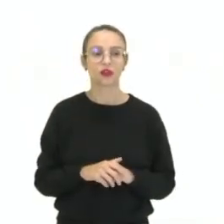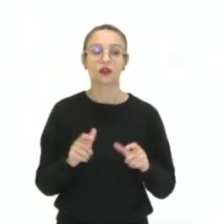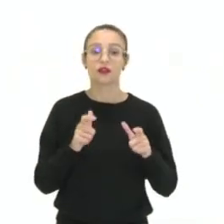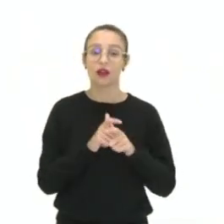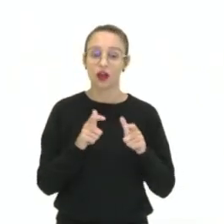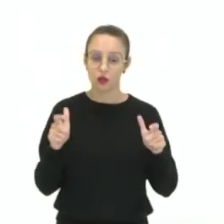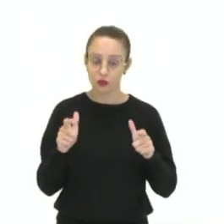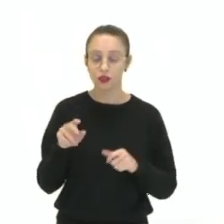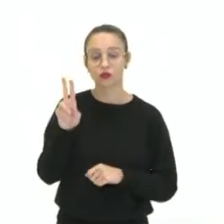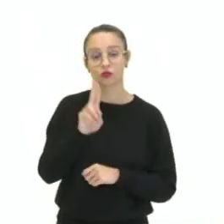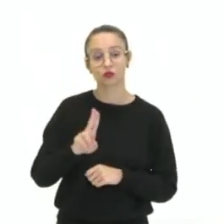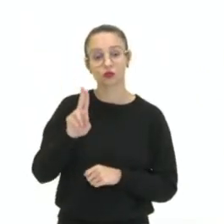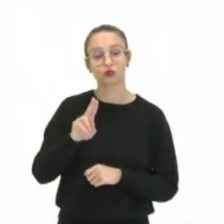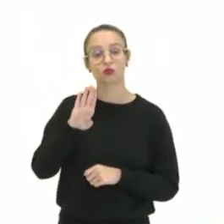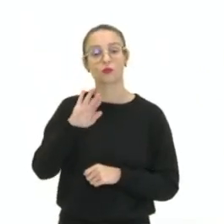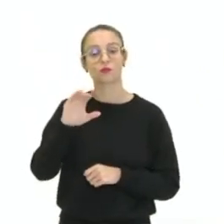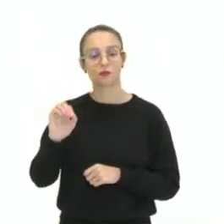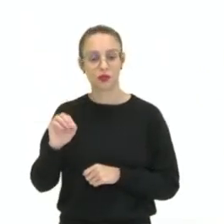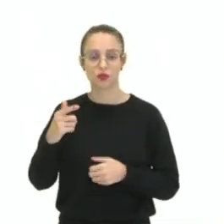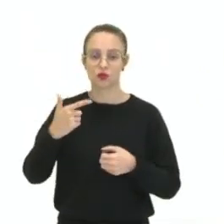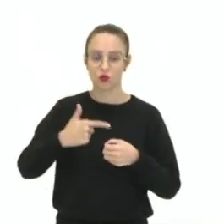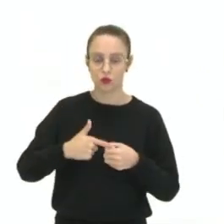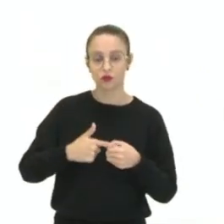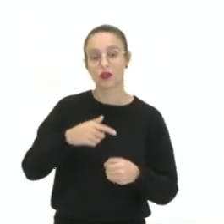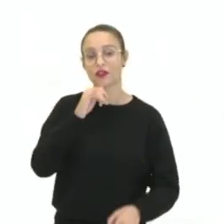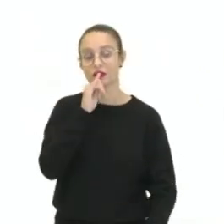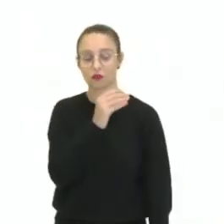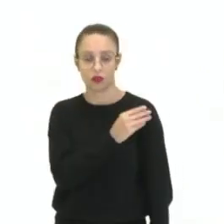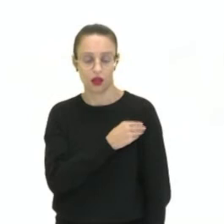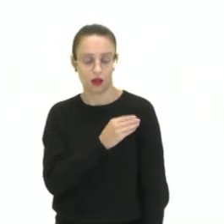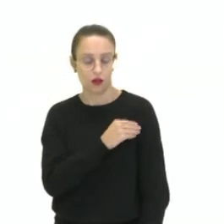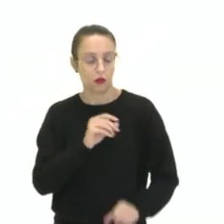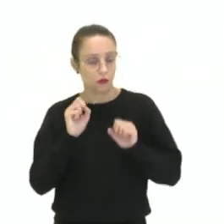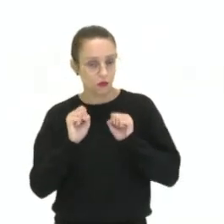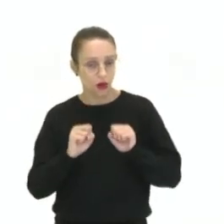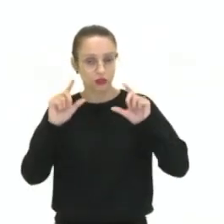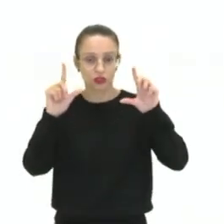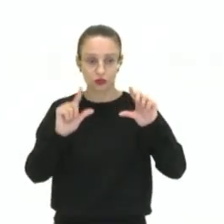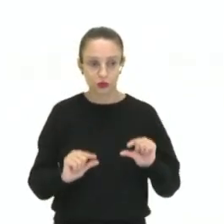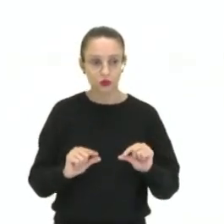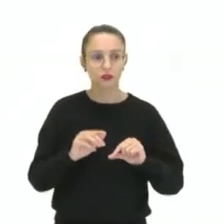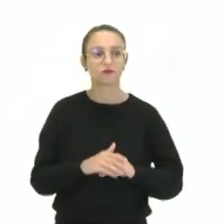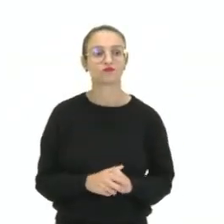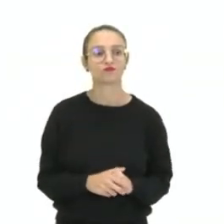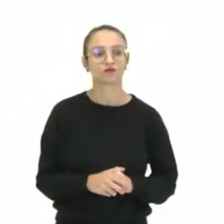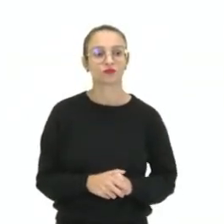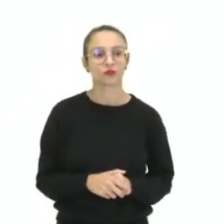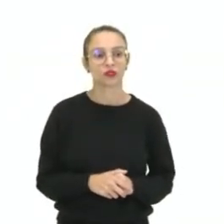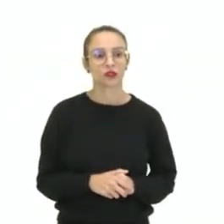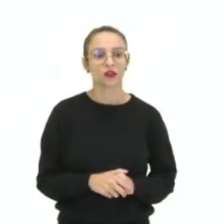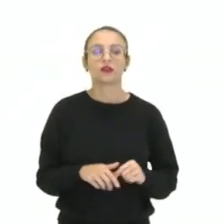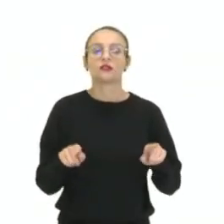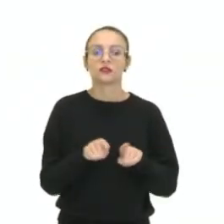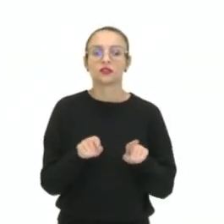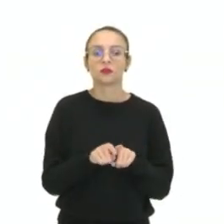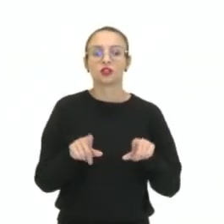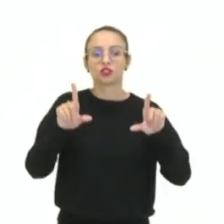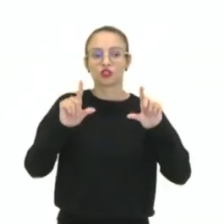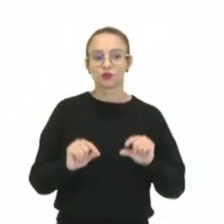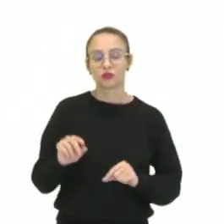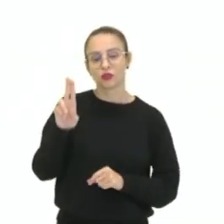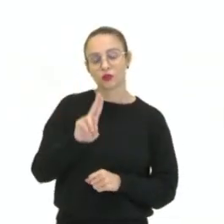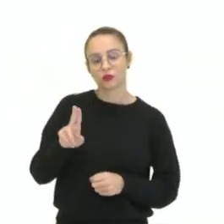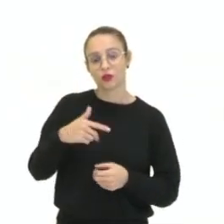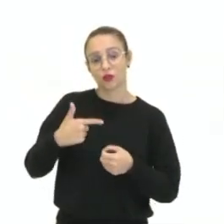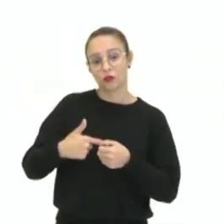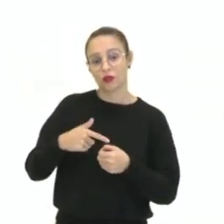de biocombustíveis como o etanol pode ser uma forma dessa redução, né? Diminuir o uso de combustíveis